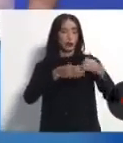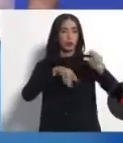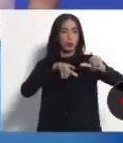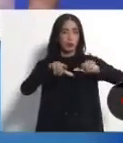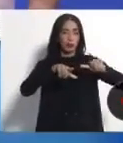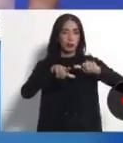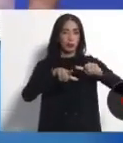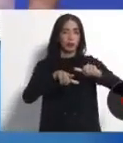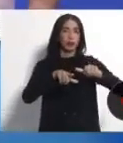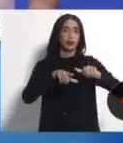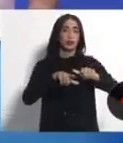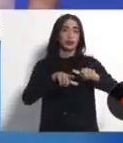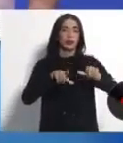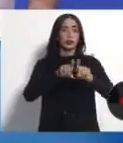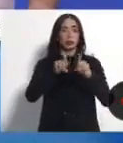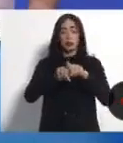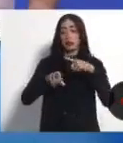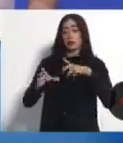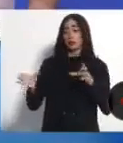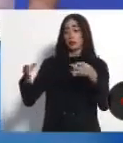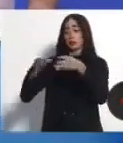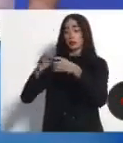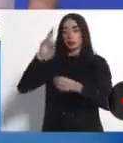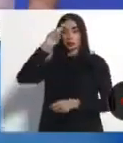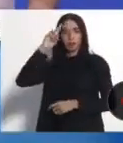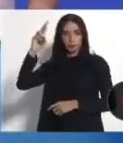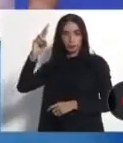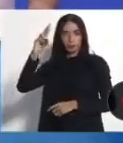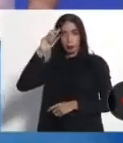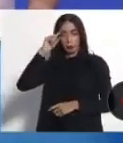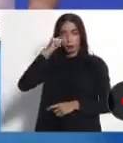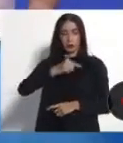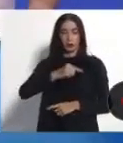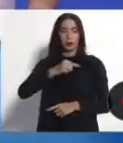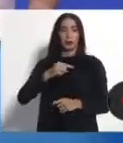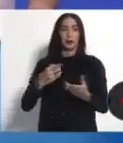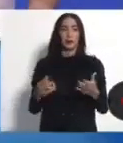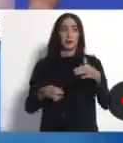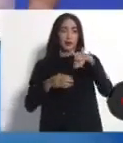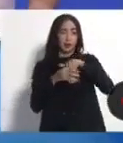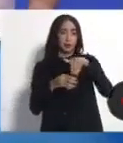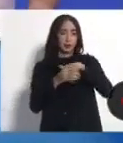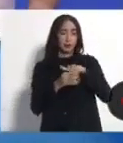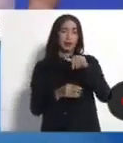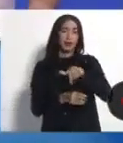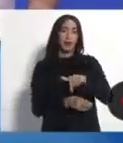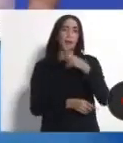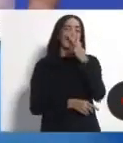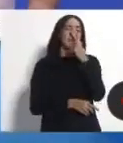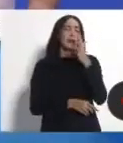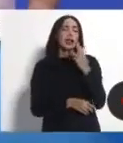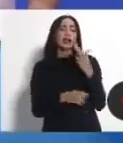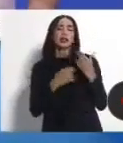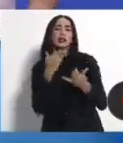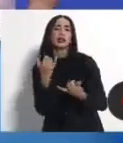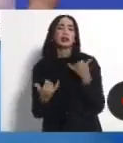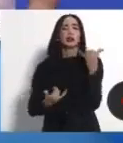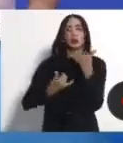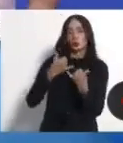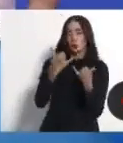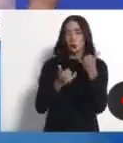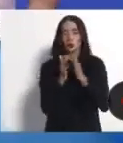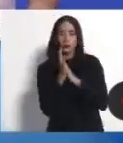classe dos patrões. E essa eleição, ela é como fosse um jogo